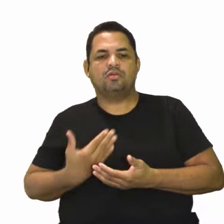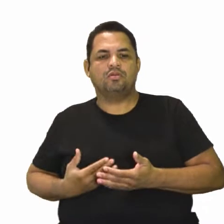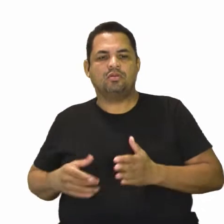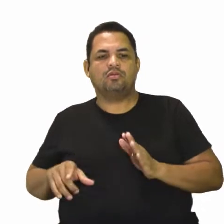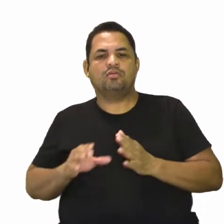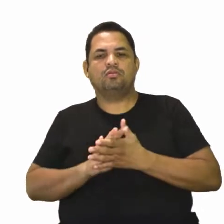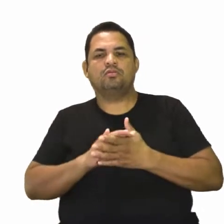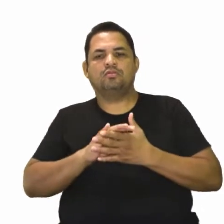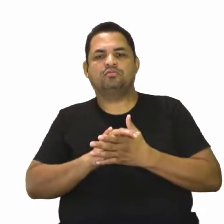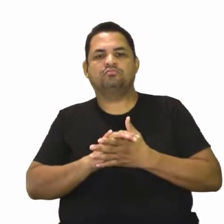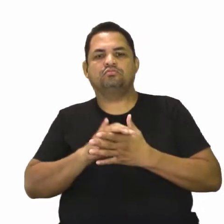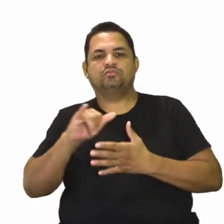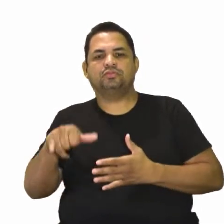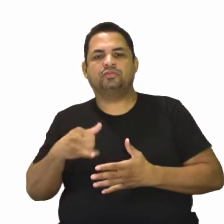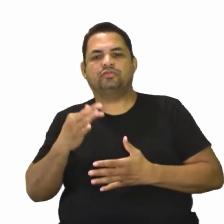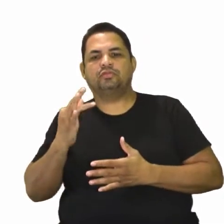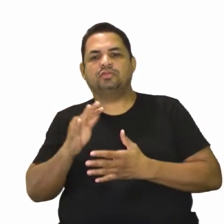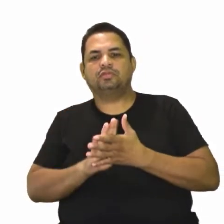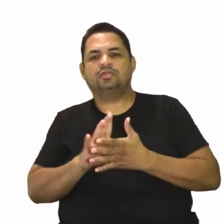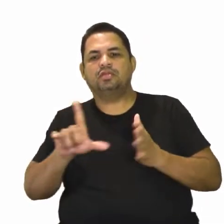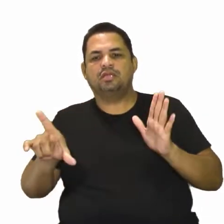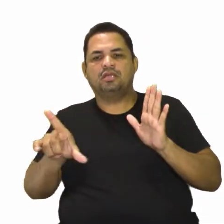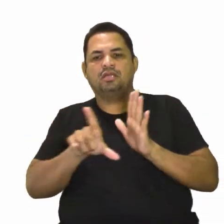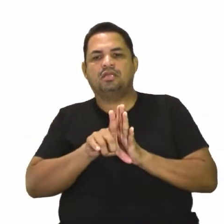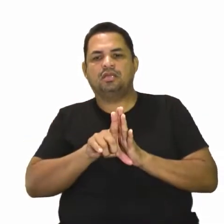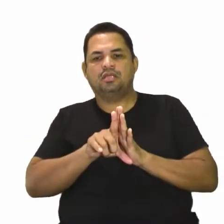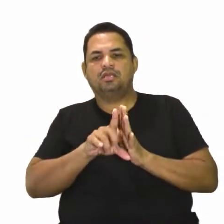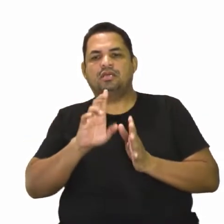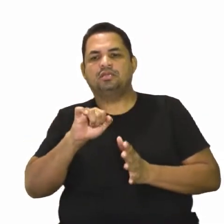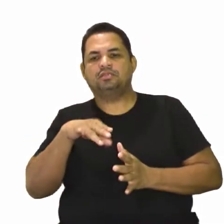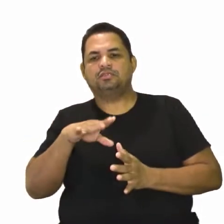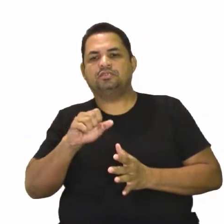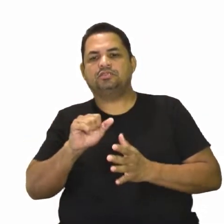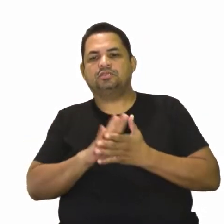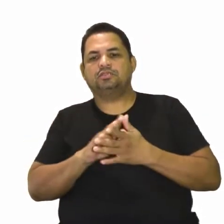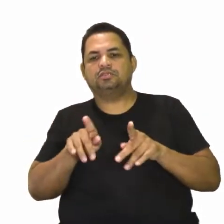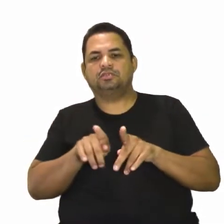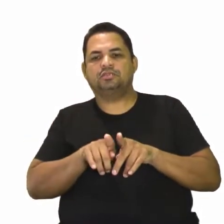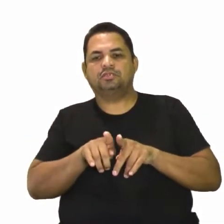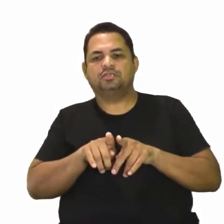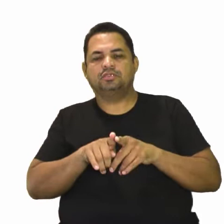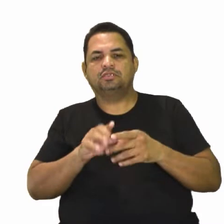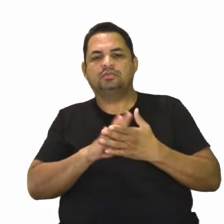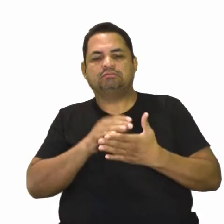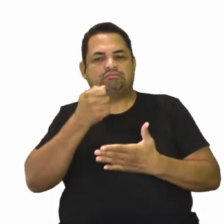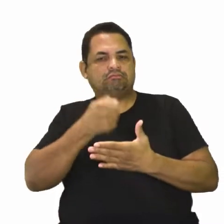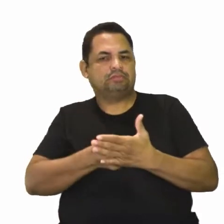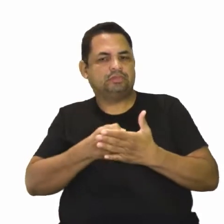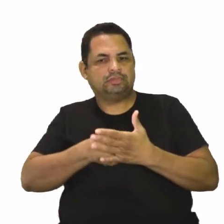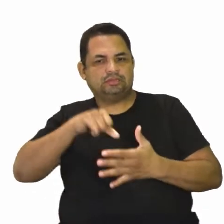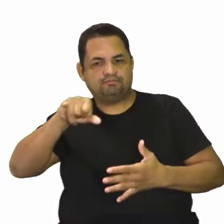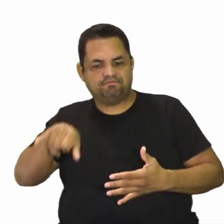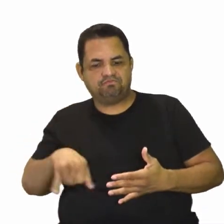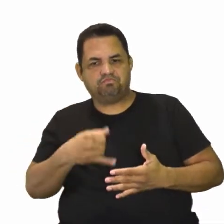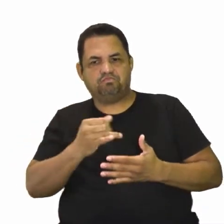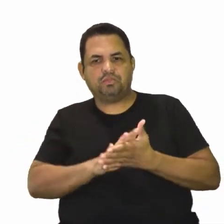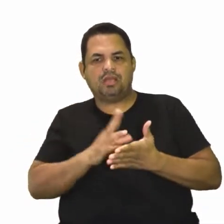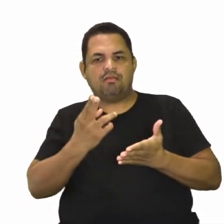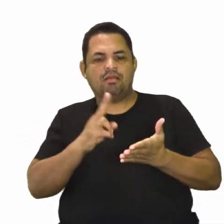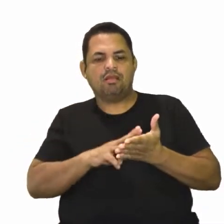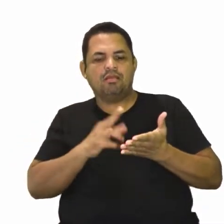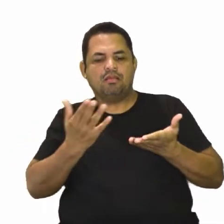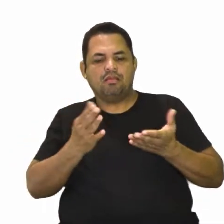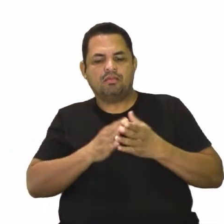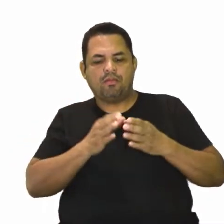nós vamos ter a lei de anistia. Mas também a linha dura vai aproveitar e vai fazer uma